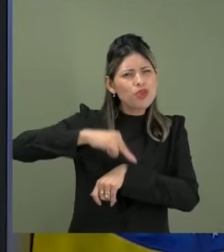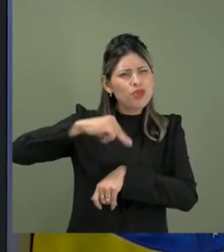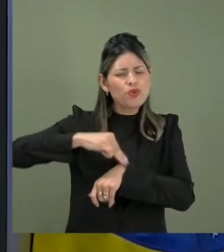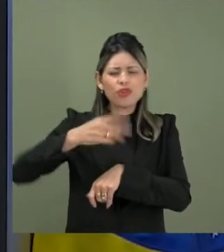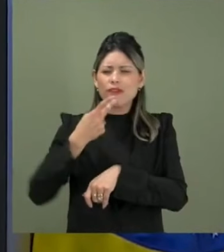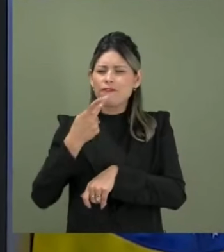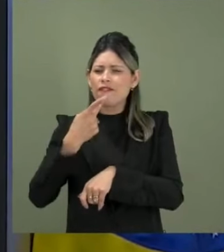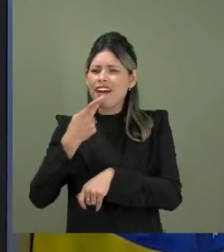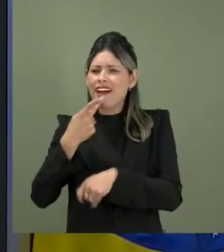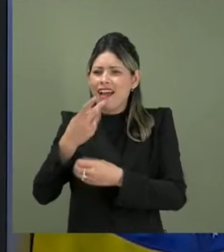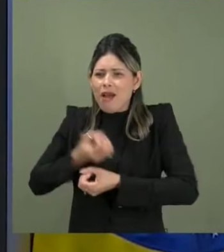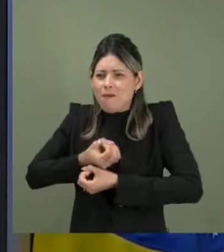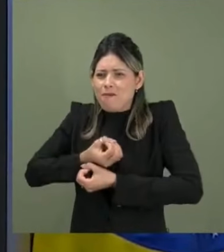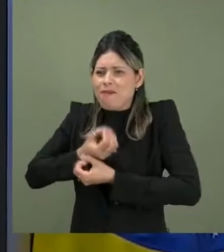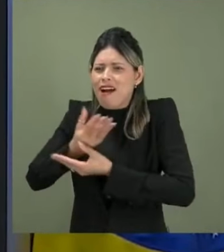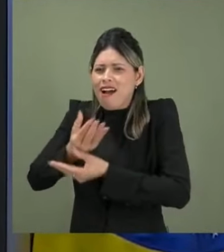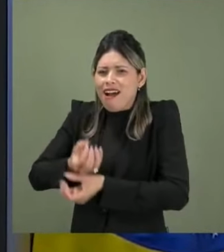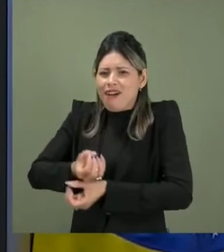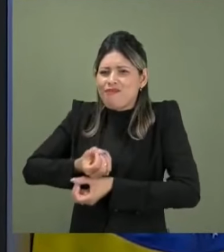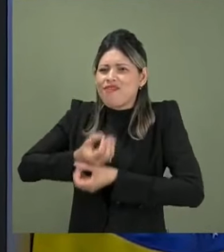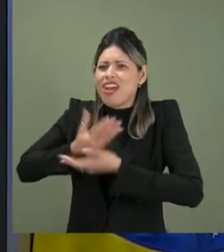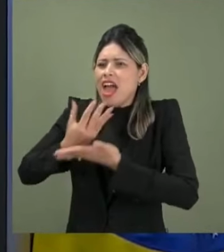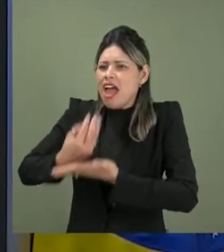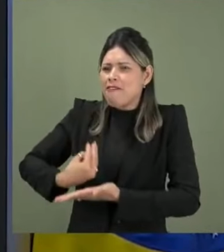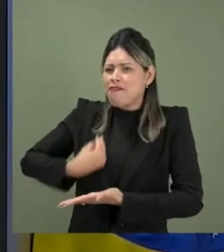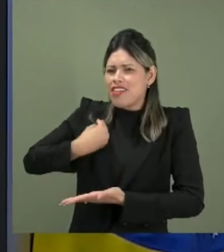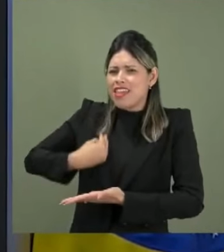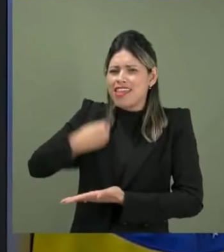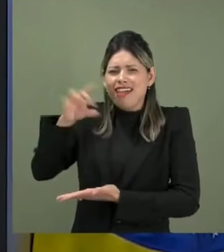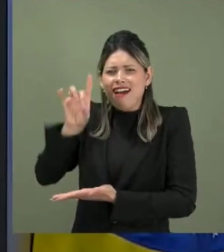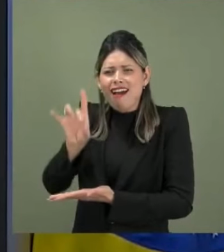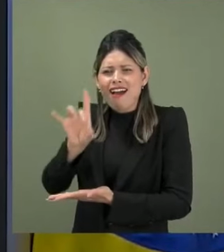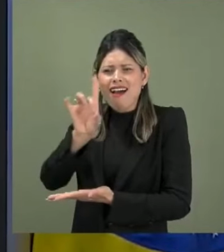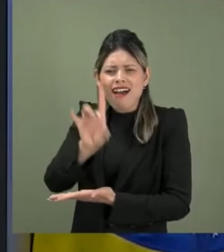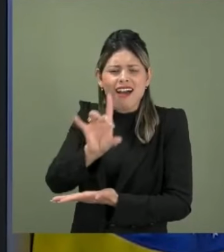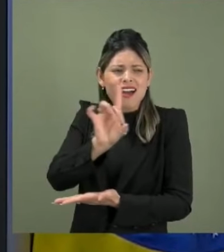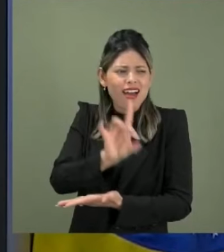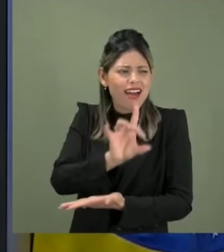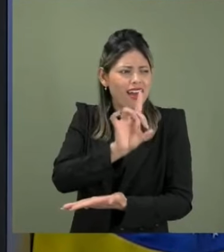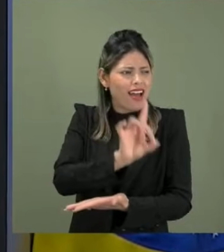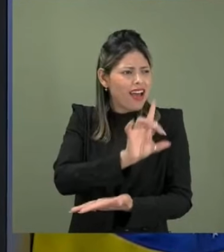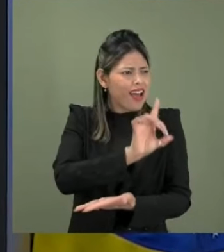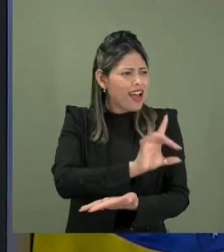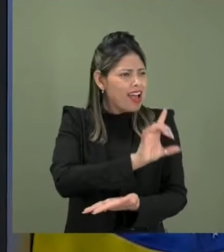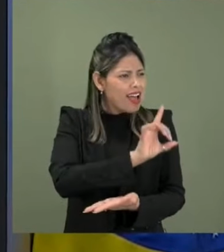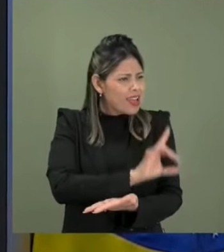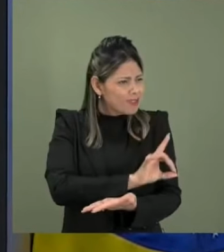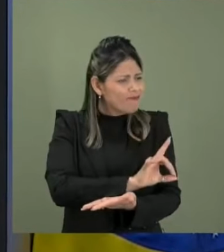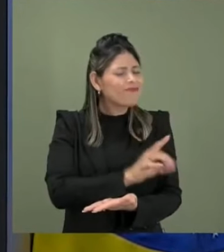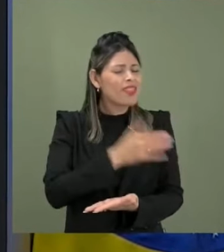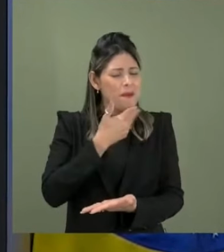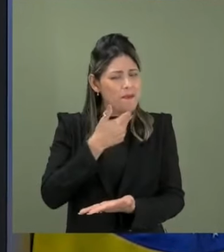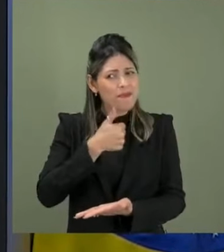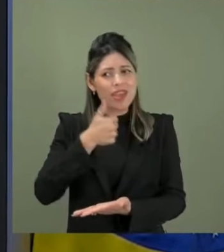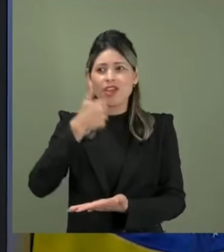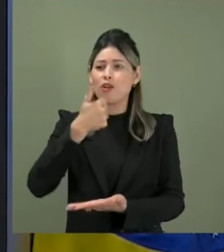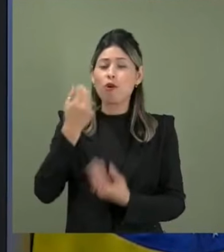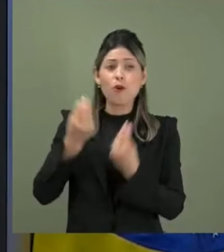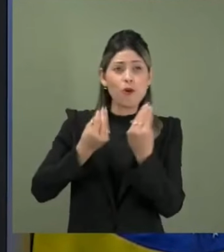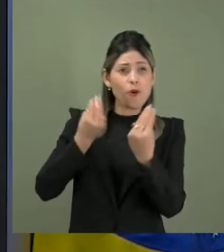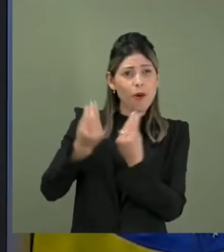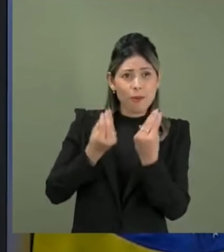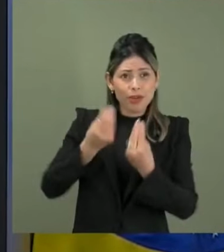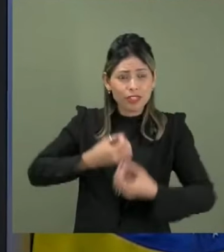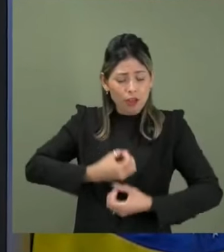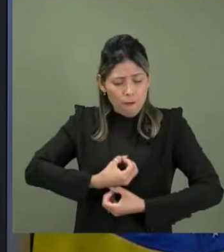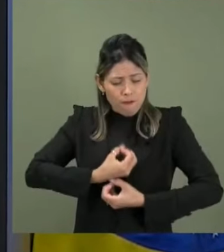a eles, dar palavra a eles, dar individualidade a eles. E a melhor forma de fazer isso, talvez, seja contar